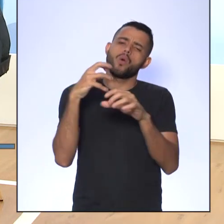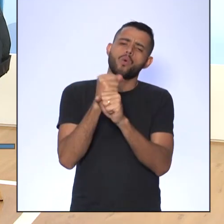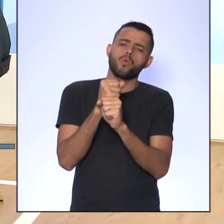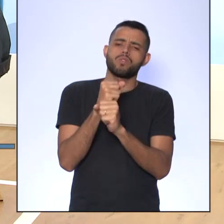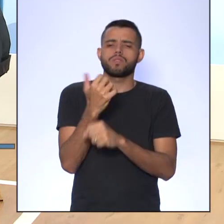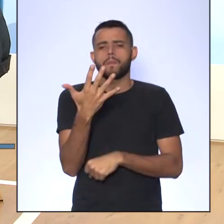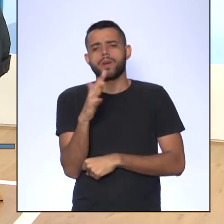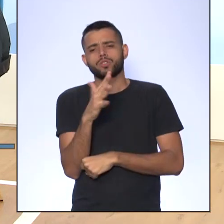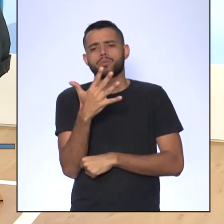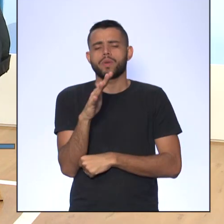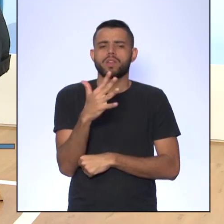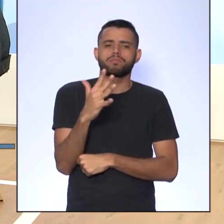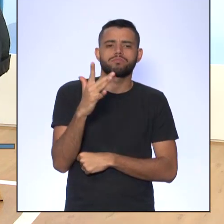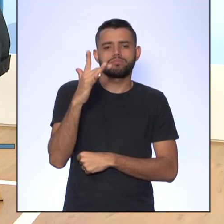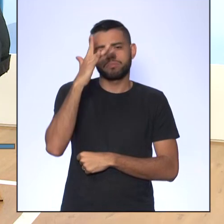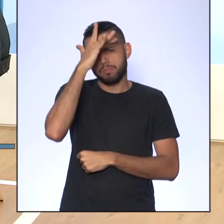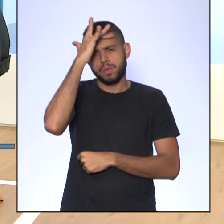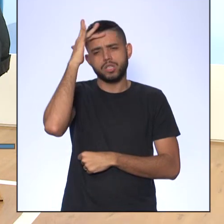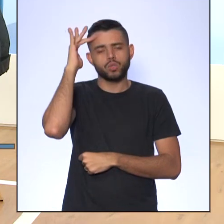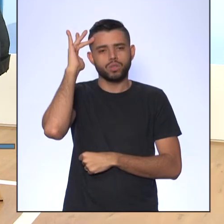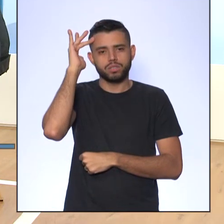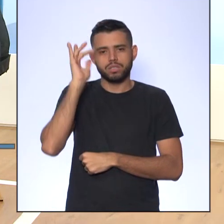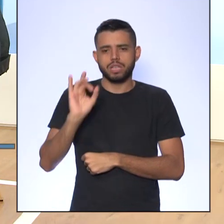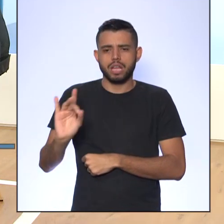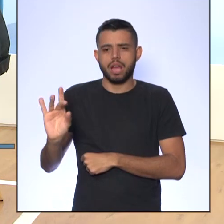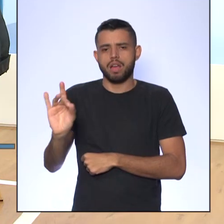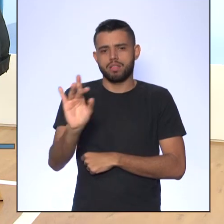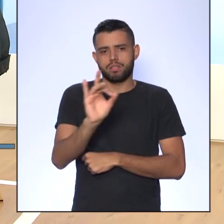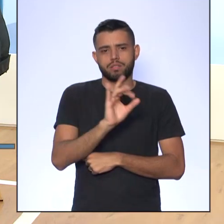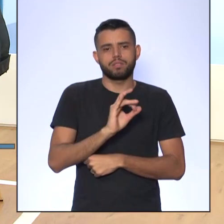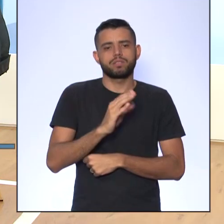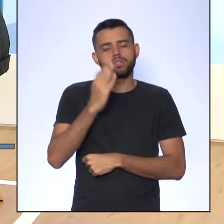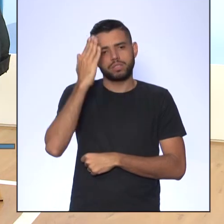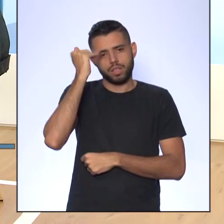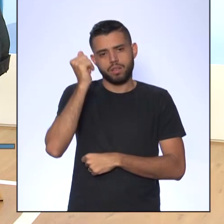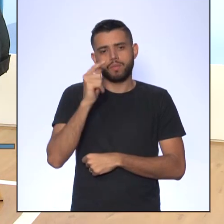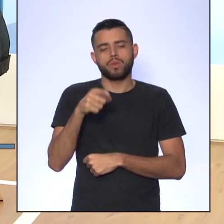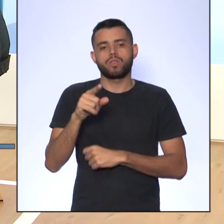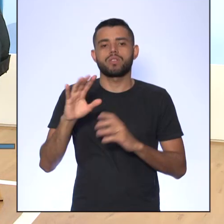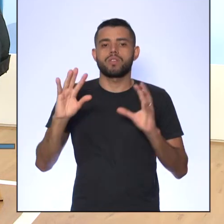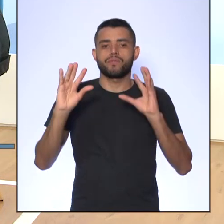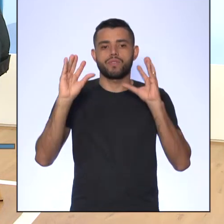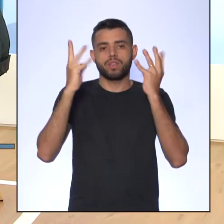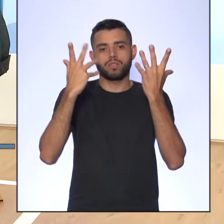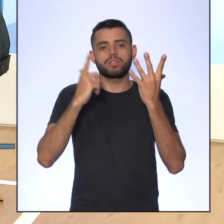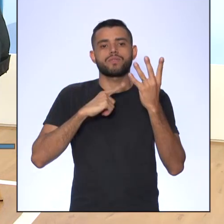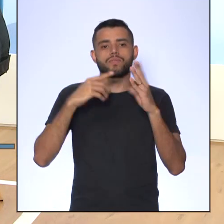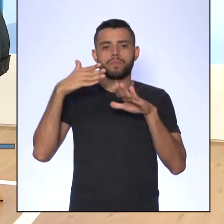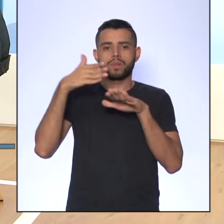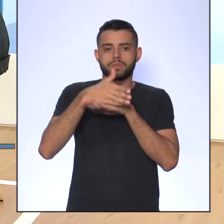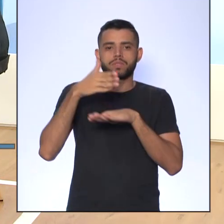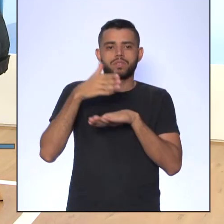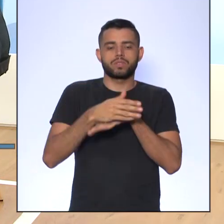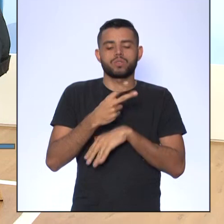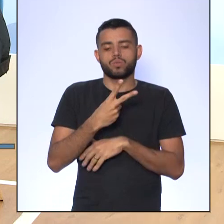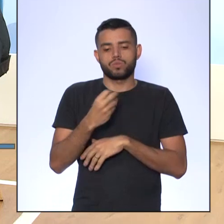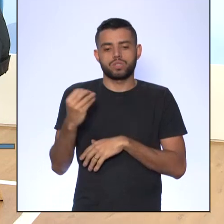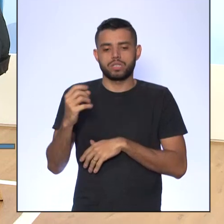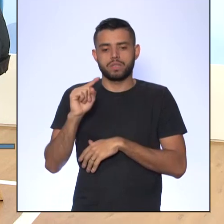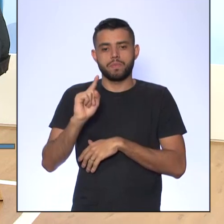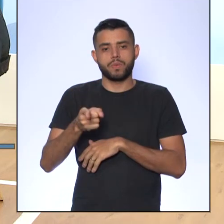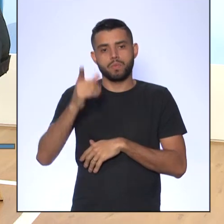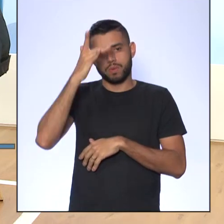menos quantas pessoas teriam por metro quadrado. Daí eles têm uma estimativa. Olha, o evento teve uma participação de 200 mil